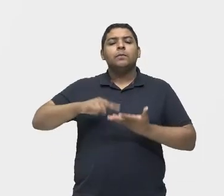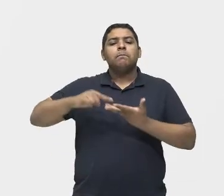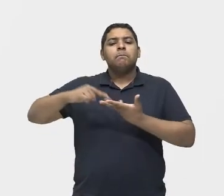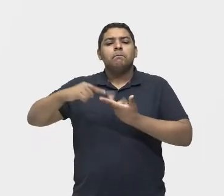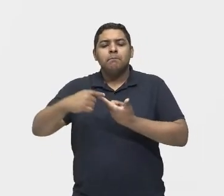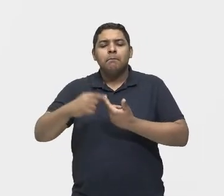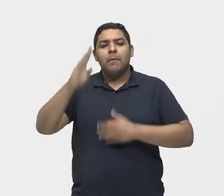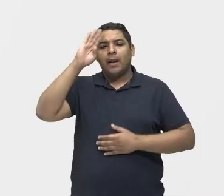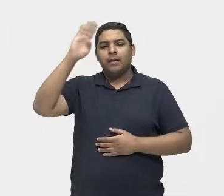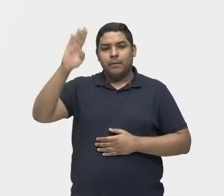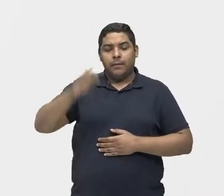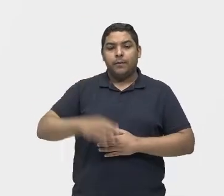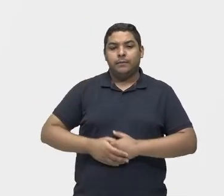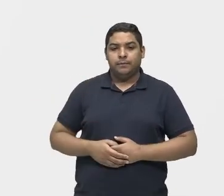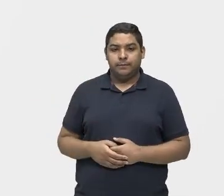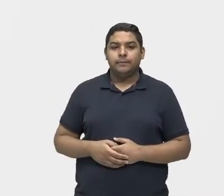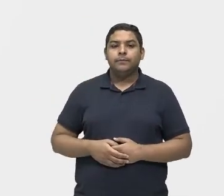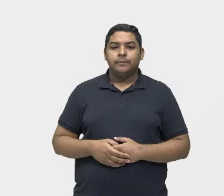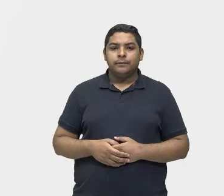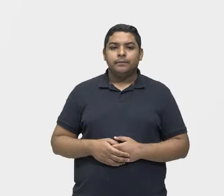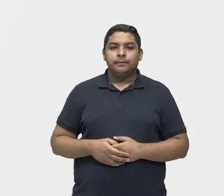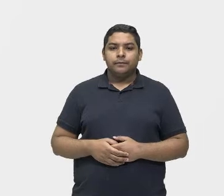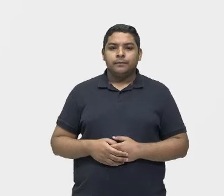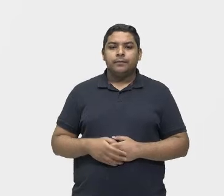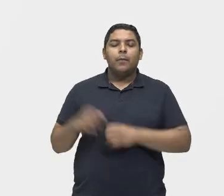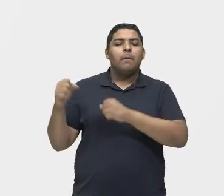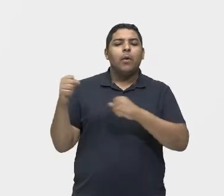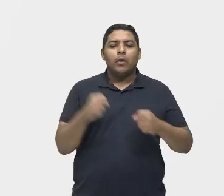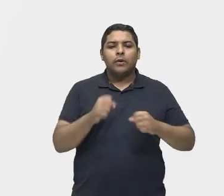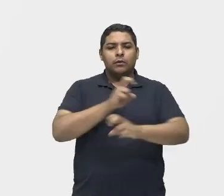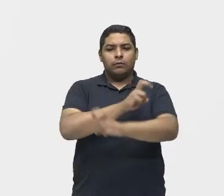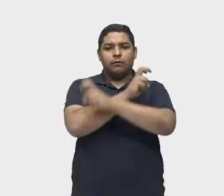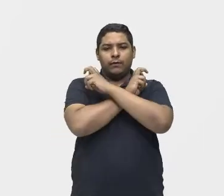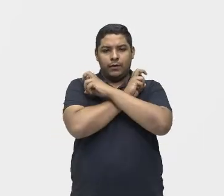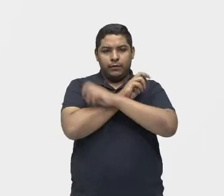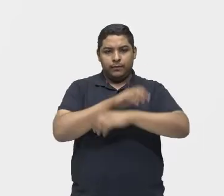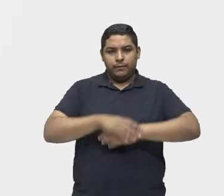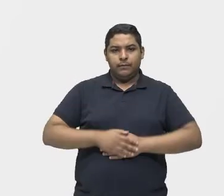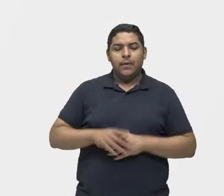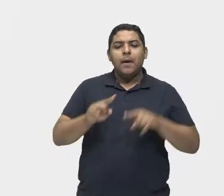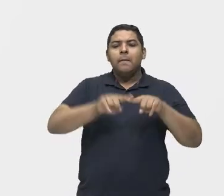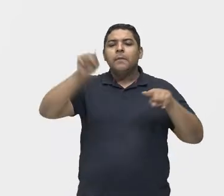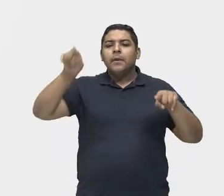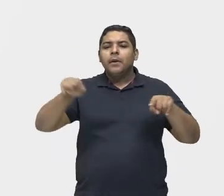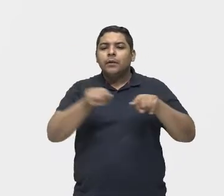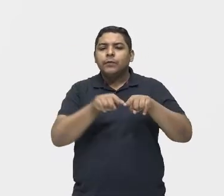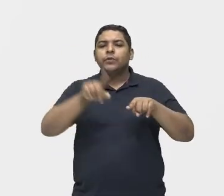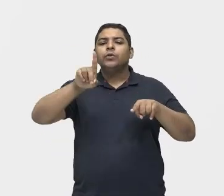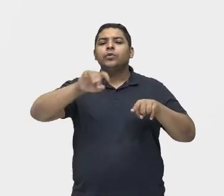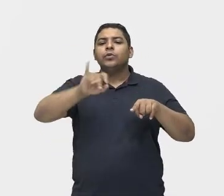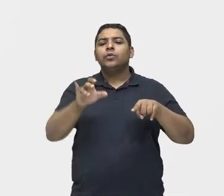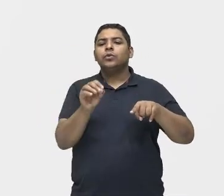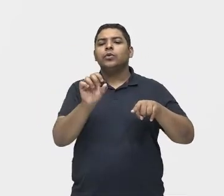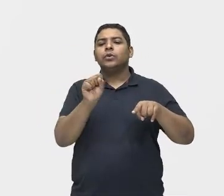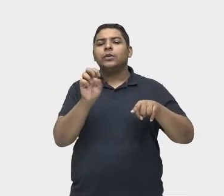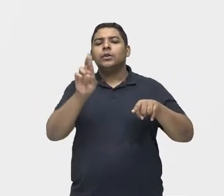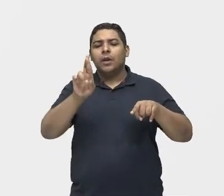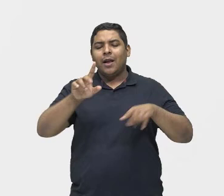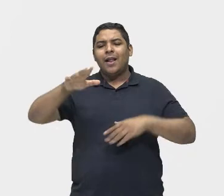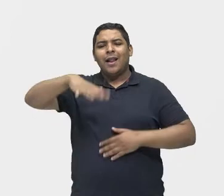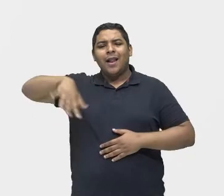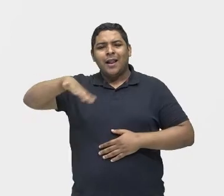a imponência e poder do faraó. A pirâmide de Djosé, na região de Saqqarah, construída pelo